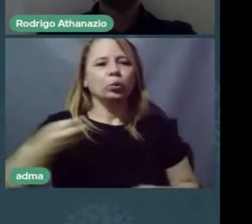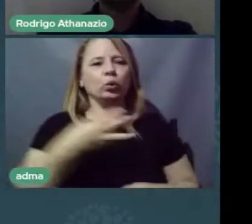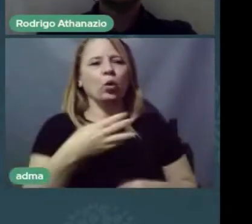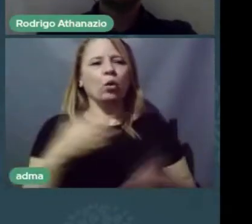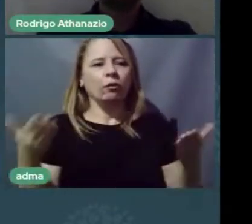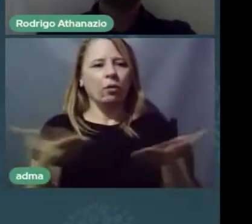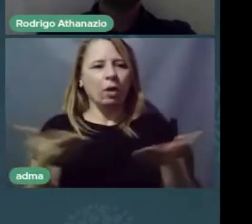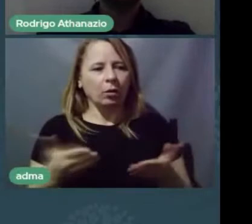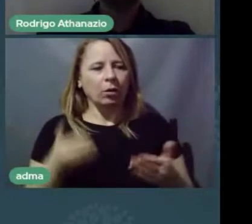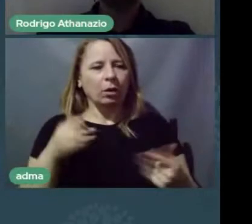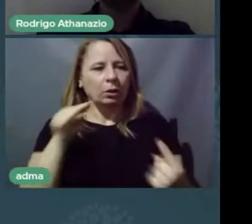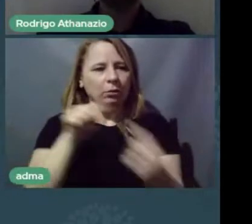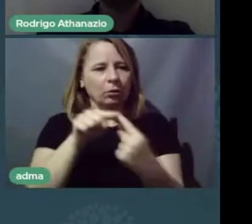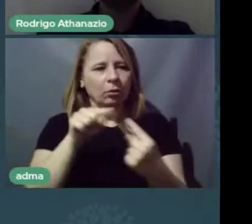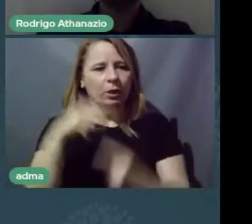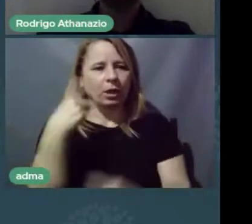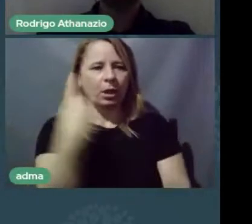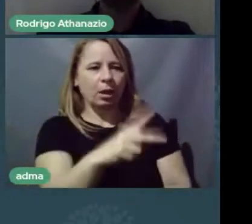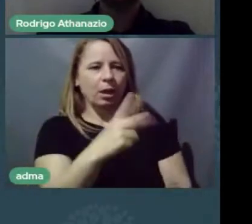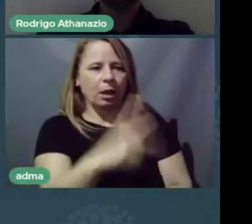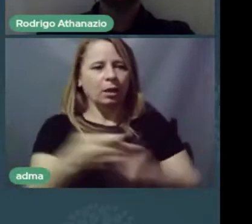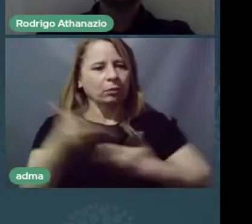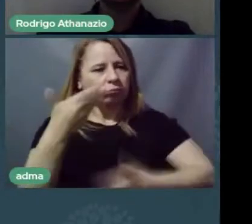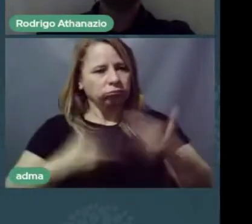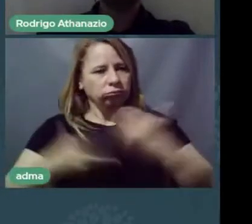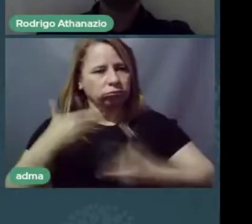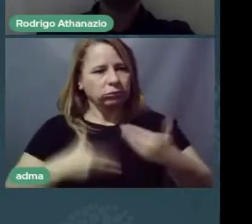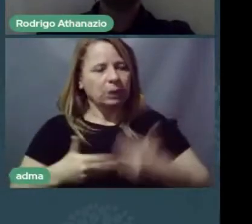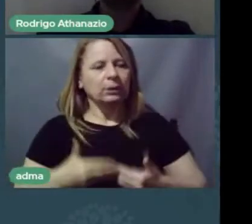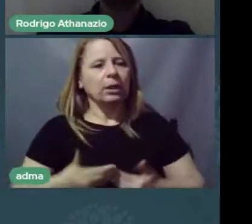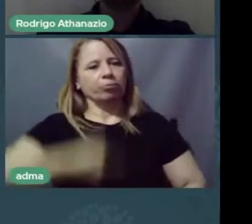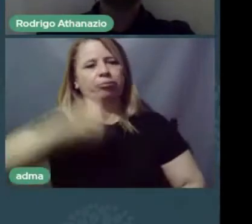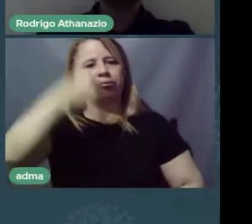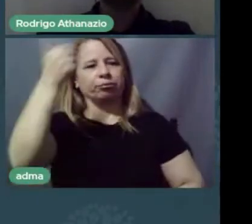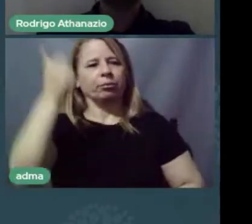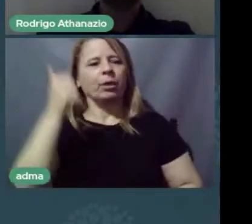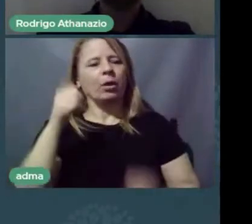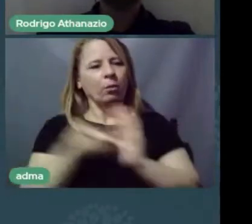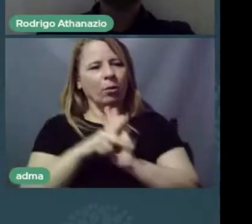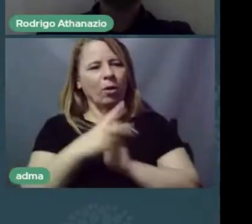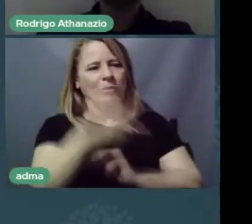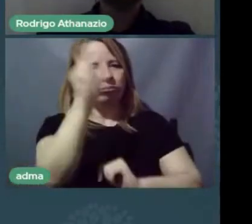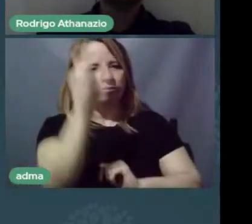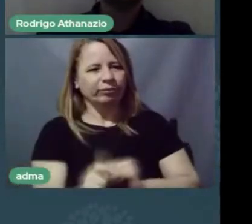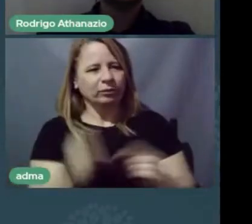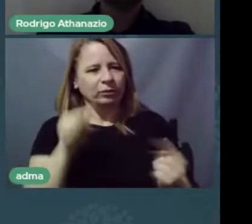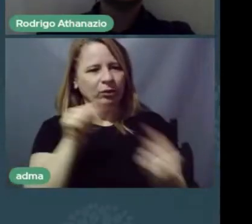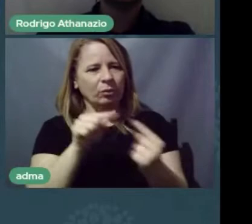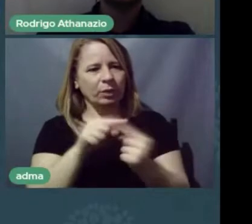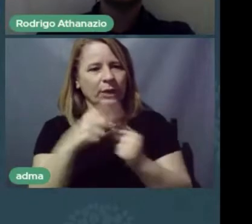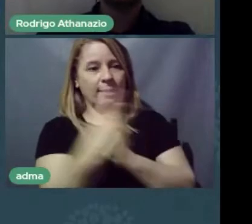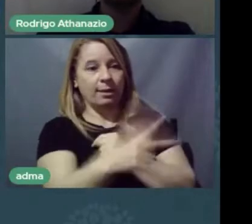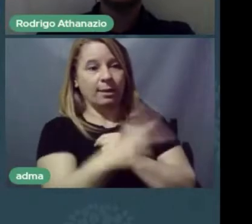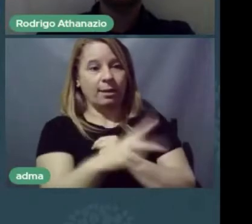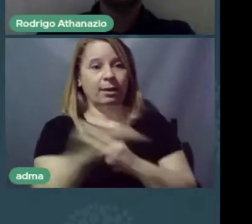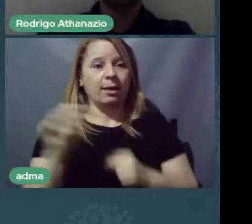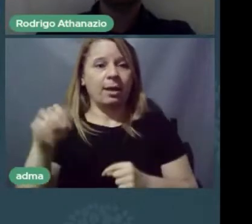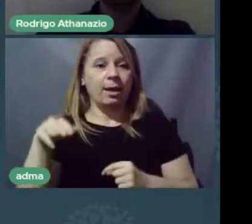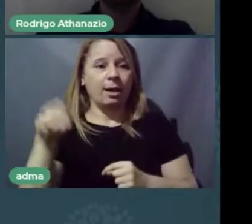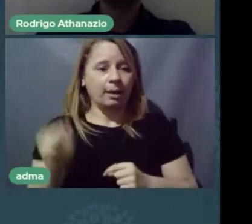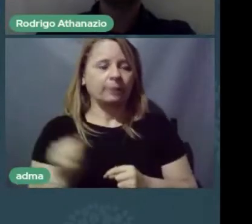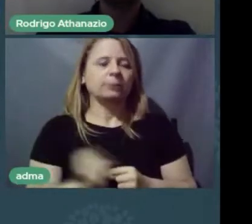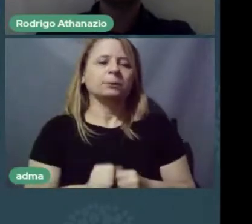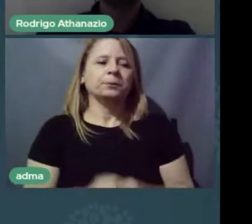imunobiológicos efetivos, para conseguir fazer esse tratamento mais eficaz e mais personalizado, com grandes e bons resultados aí a longo